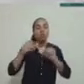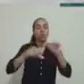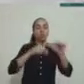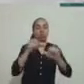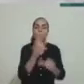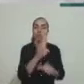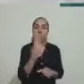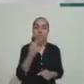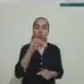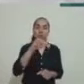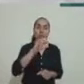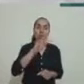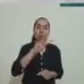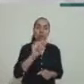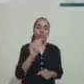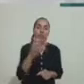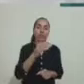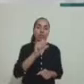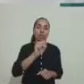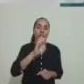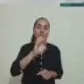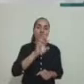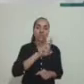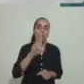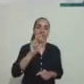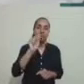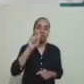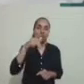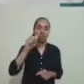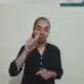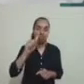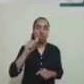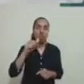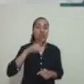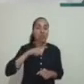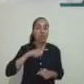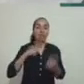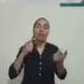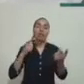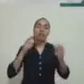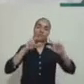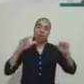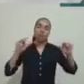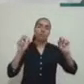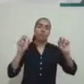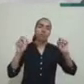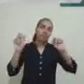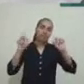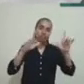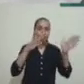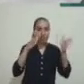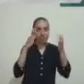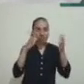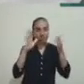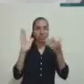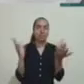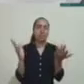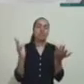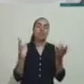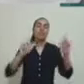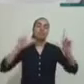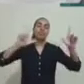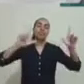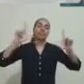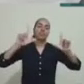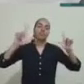ter programas locais que vão dar o reconhecimento da população através das suas imagens,